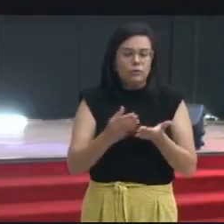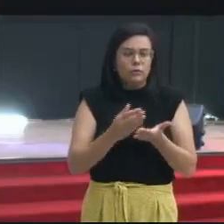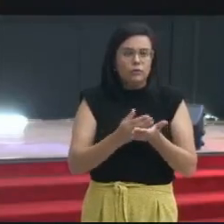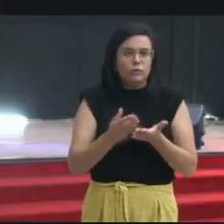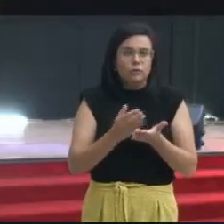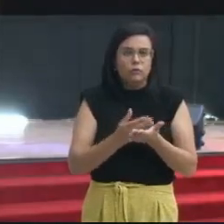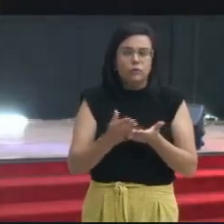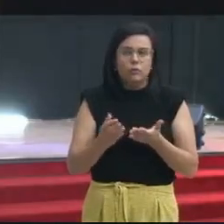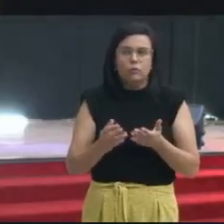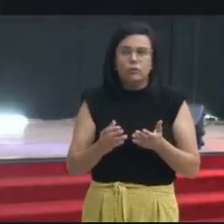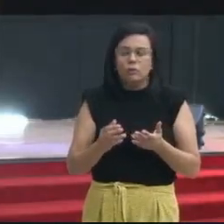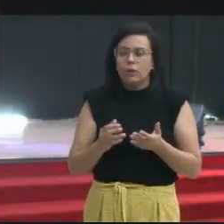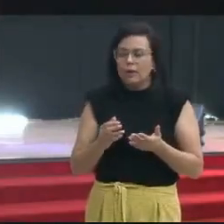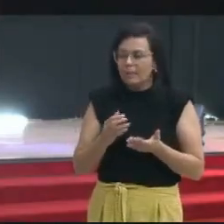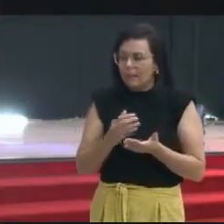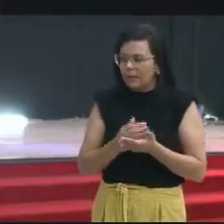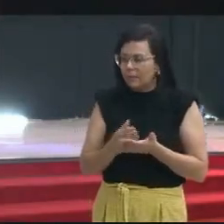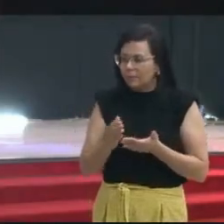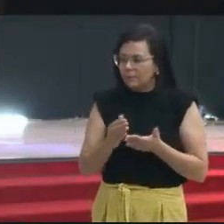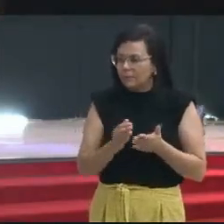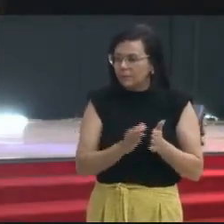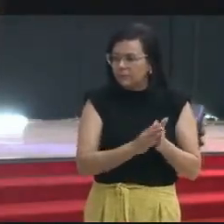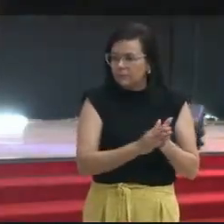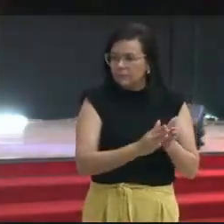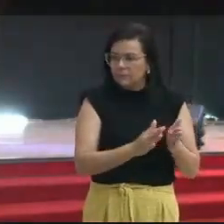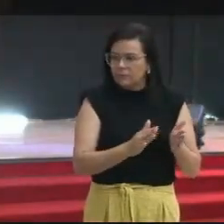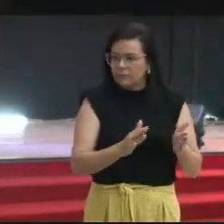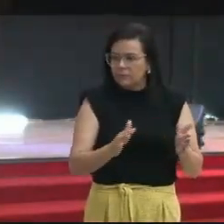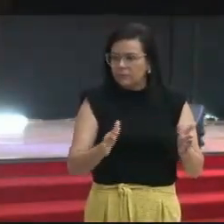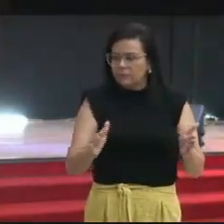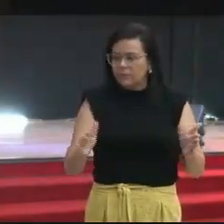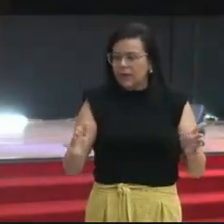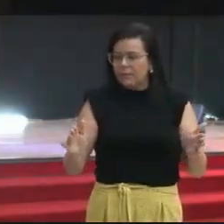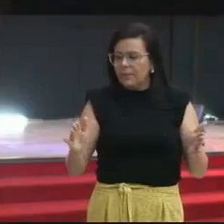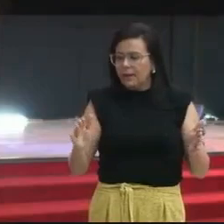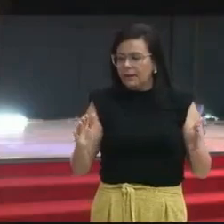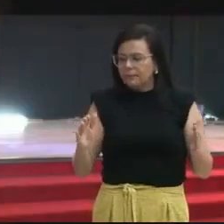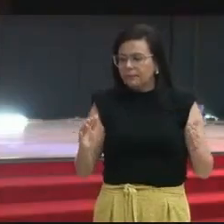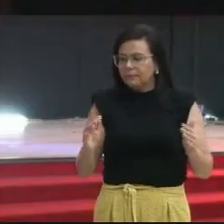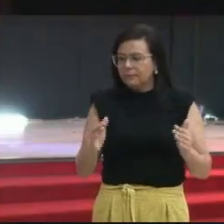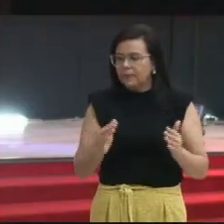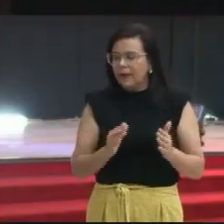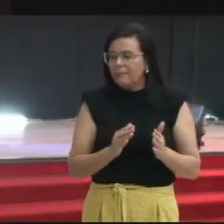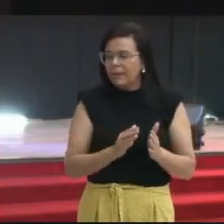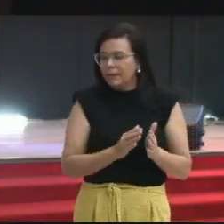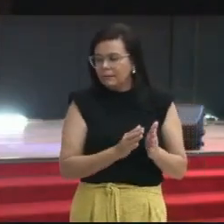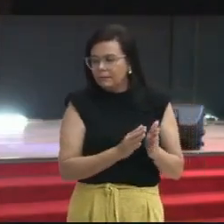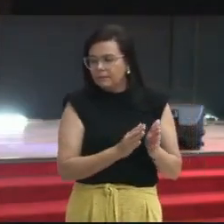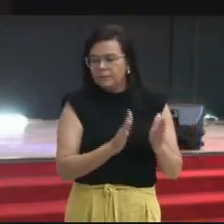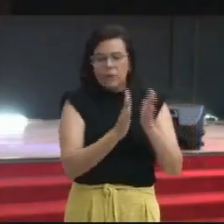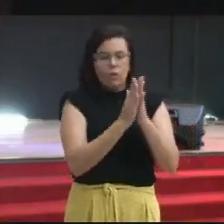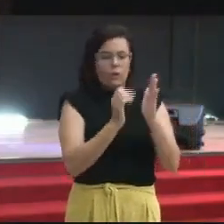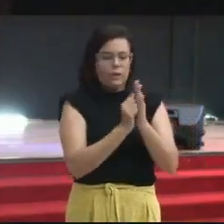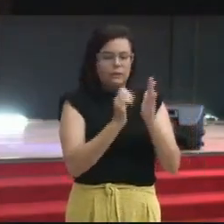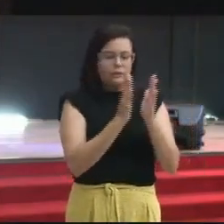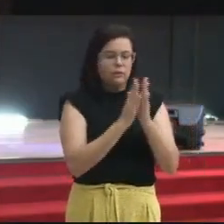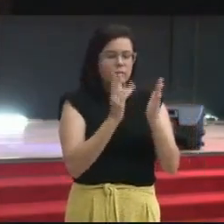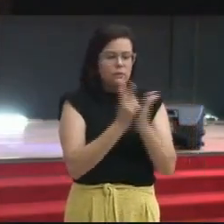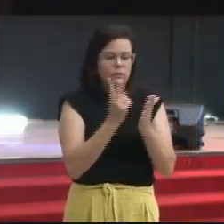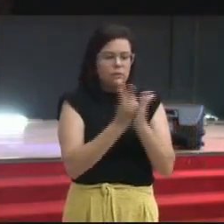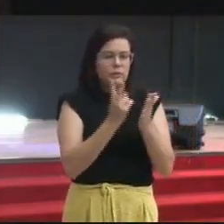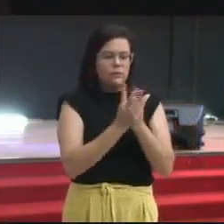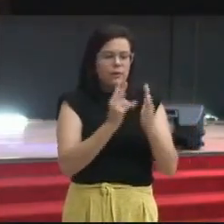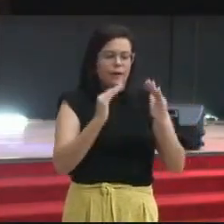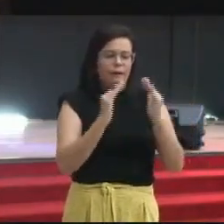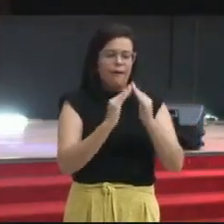Bênçãos. Casa de Bênçãos. Coloque aí na projeção, por favor. O que é Casa de Bênçãos? Casa de